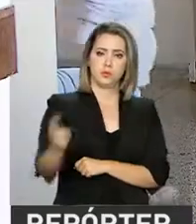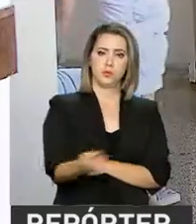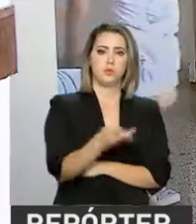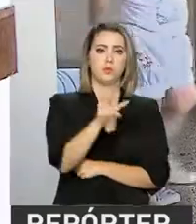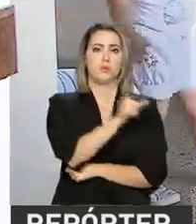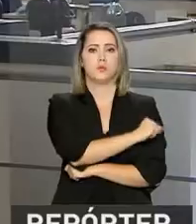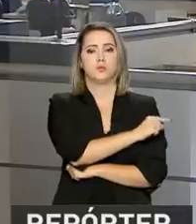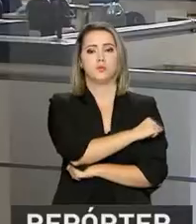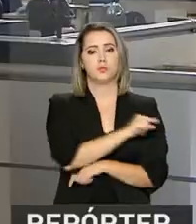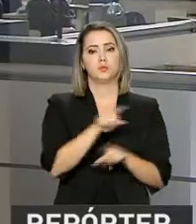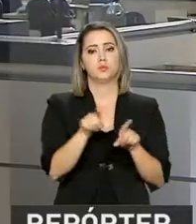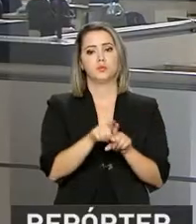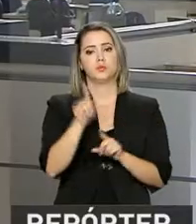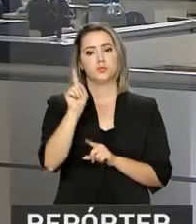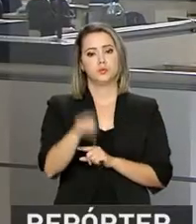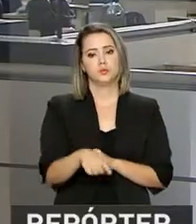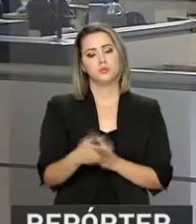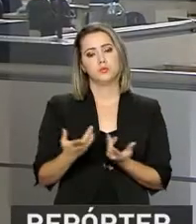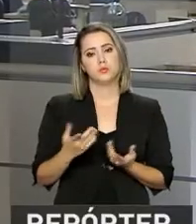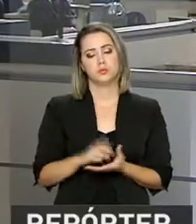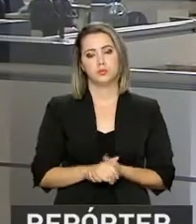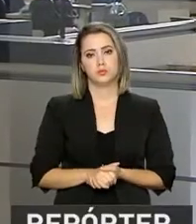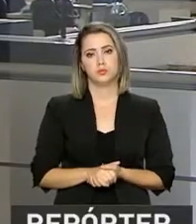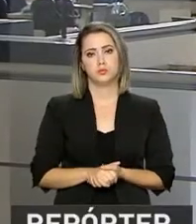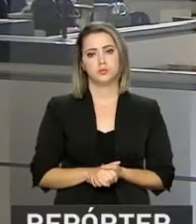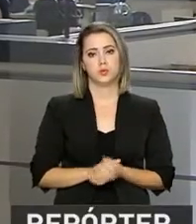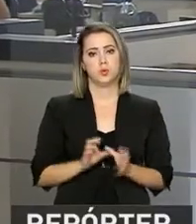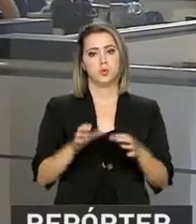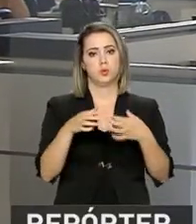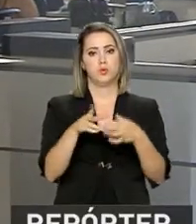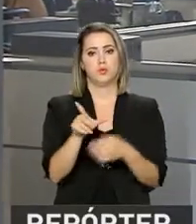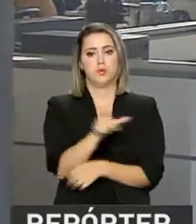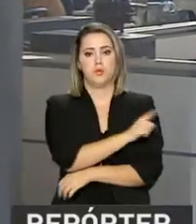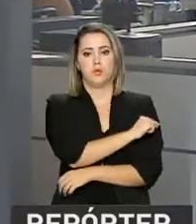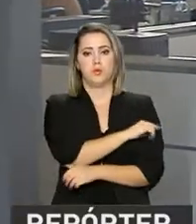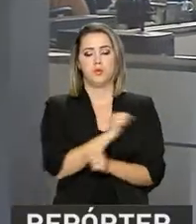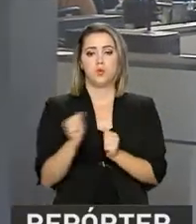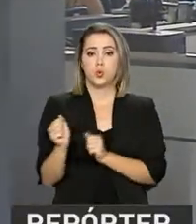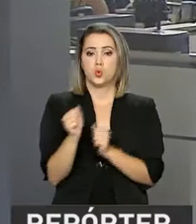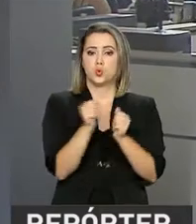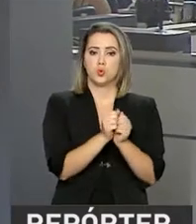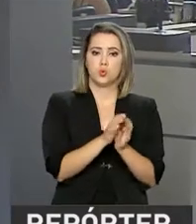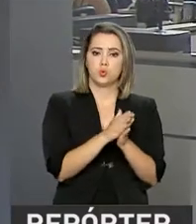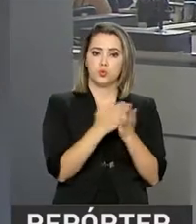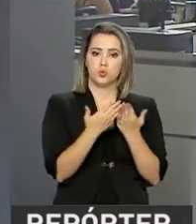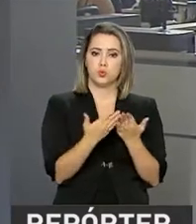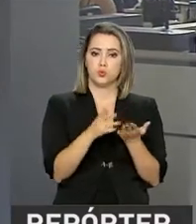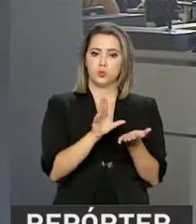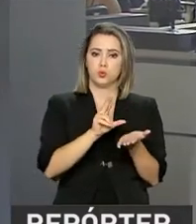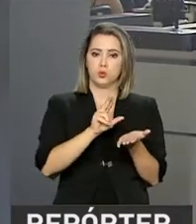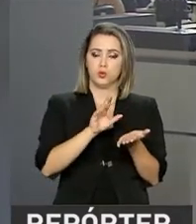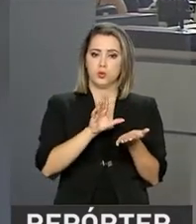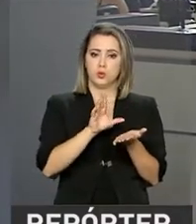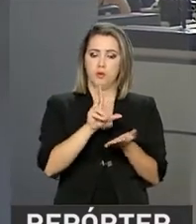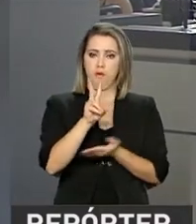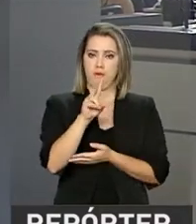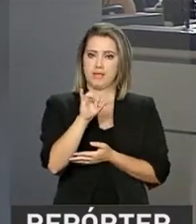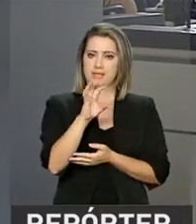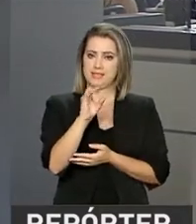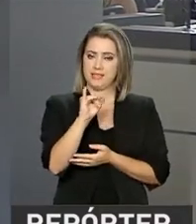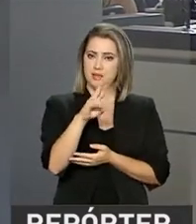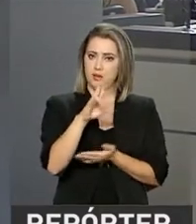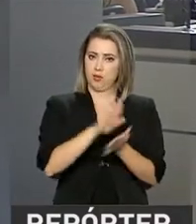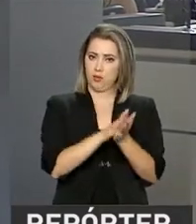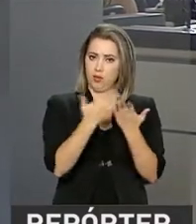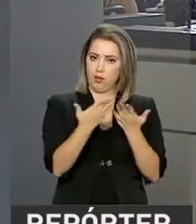e soros. O ideal é que quem vá à sala de vacina leve consigo o cartão de vacinas, né? Porque esse é um instrumento